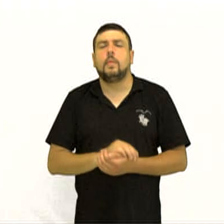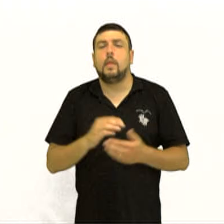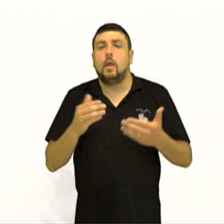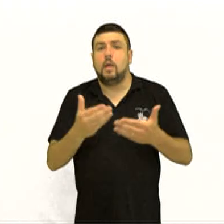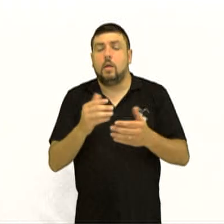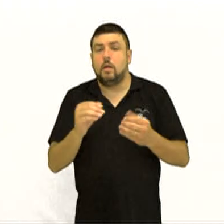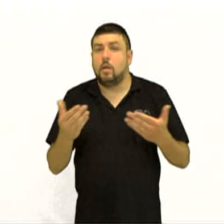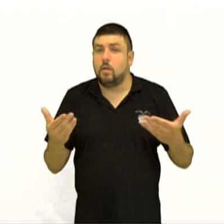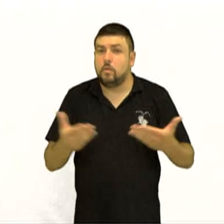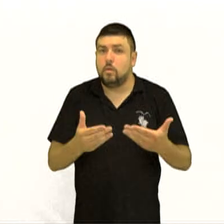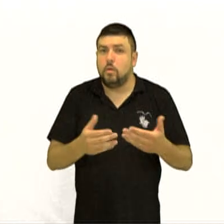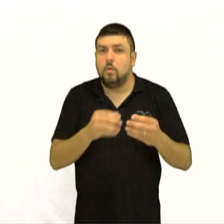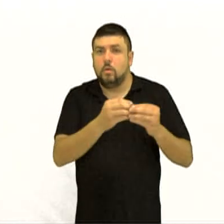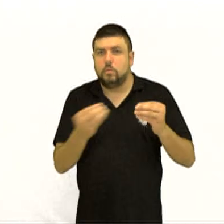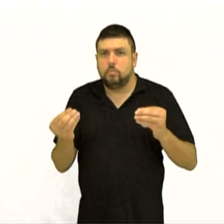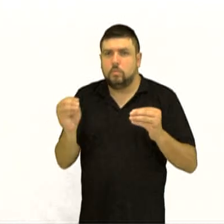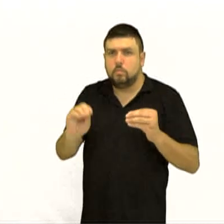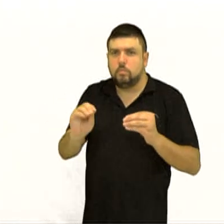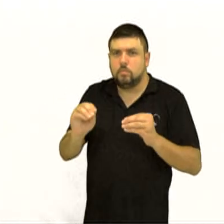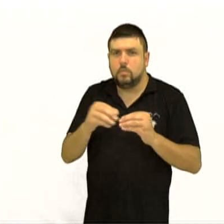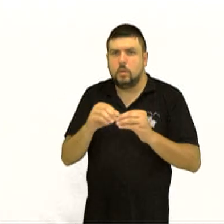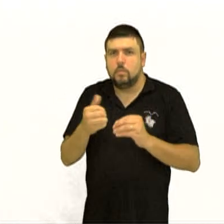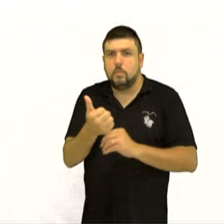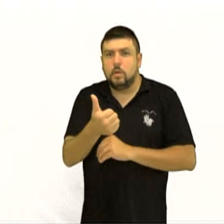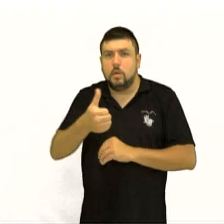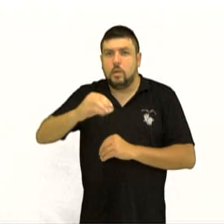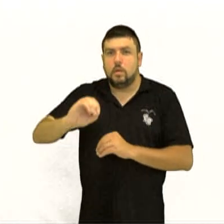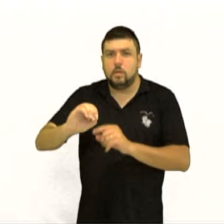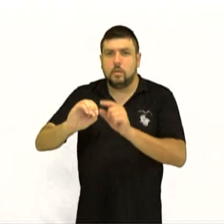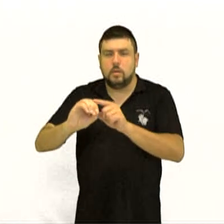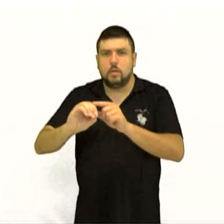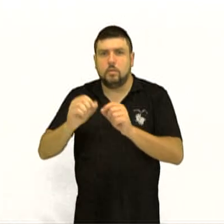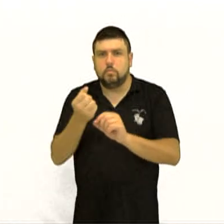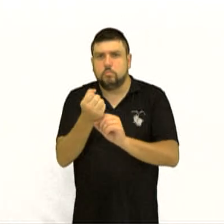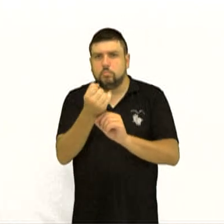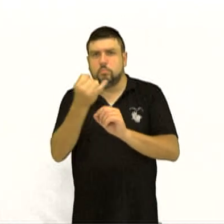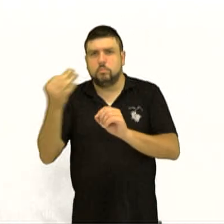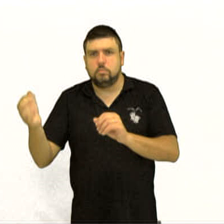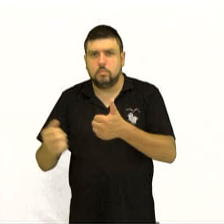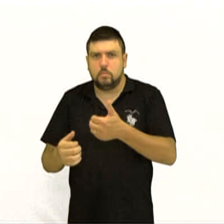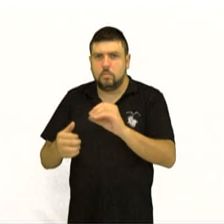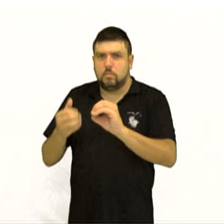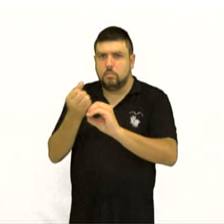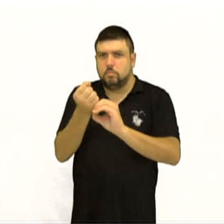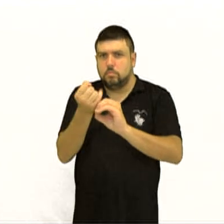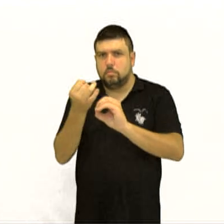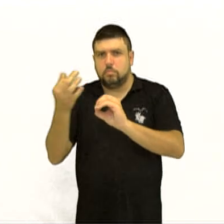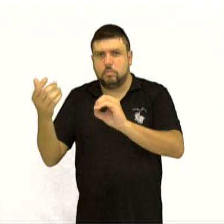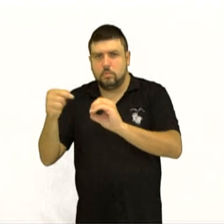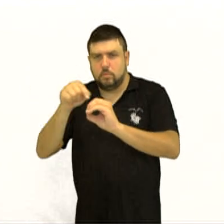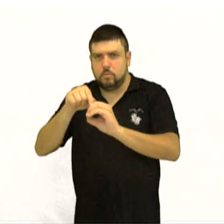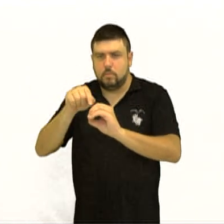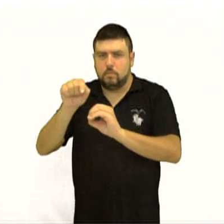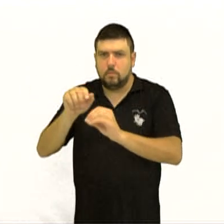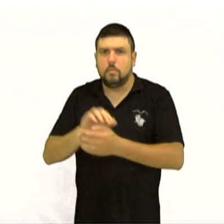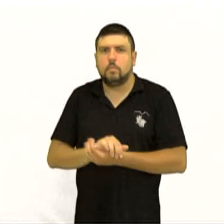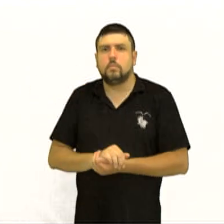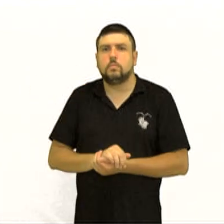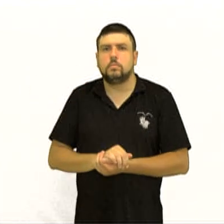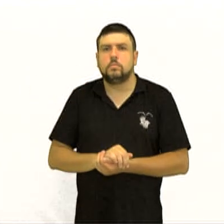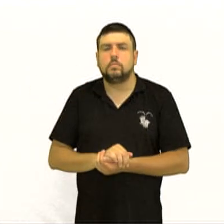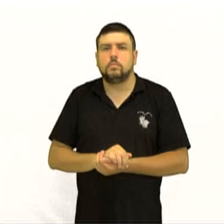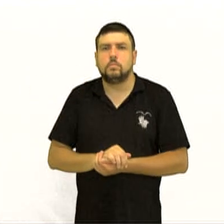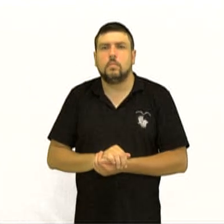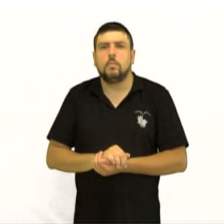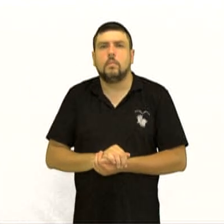Assim, normalmente ela está oculta porque vale 1, né? 10 elevado a 0 é 1. 1 vezes qualquer número é ele mesmo, tá? Então você vai pegar o 10 elevado a 0, vai somar